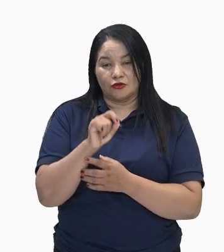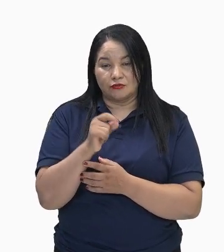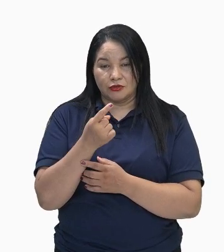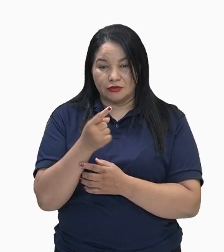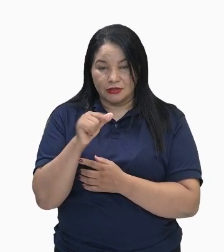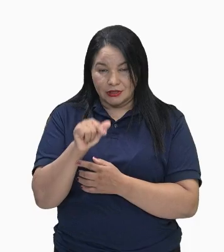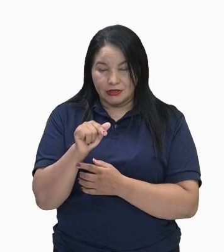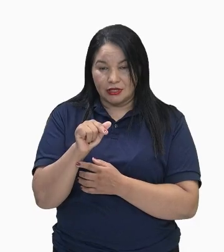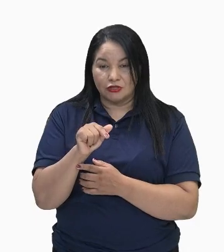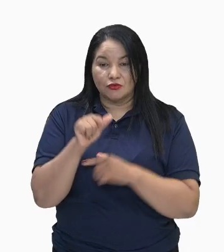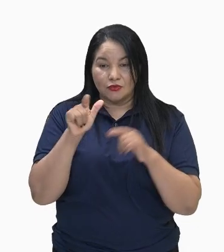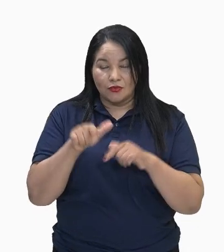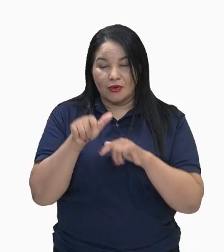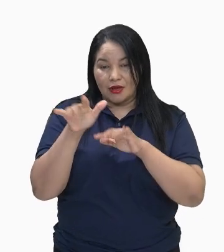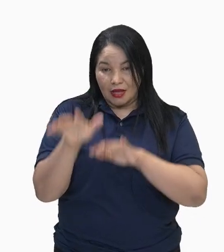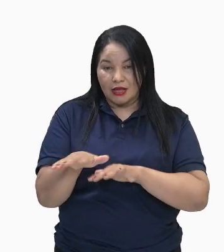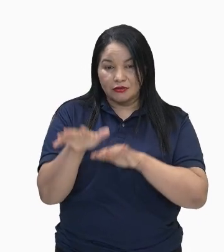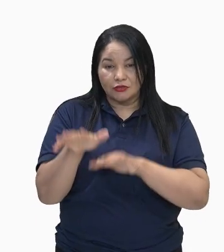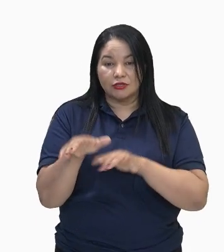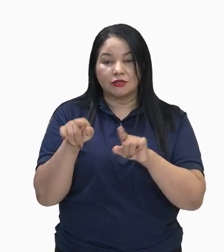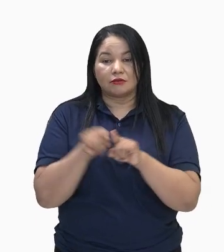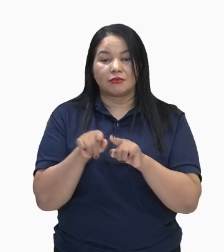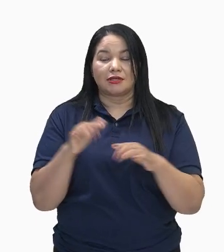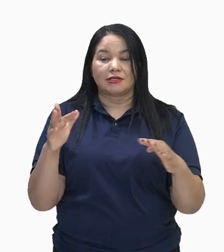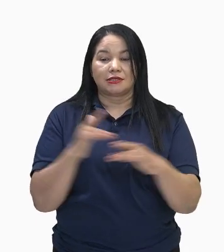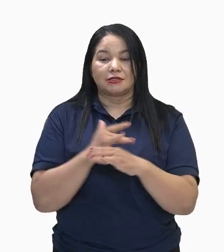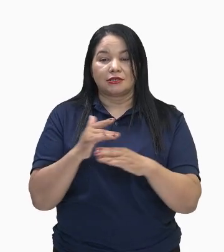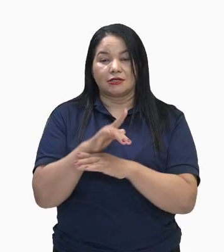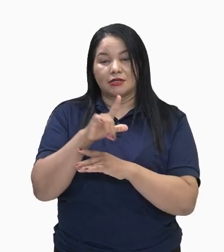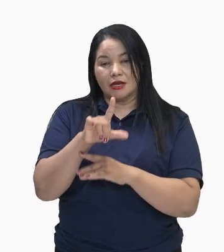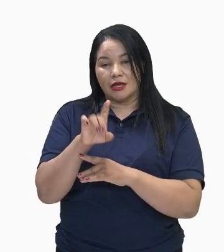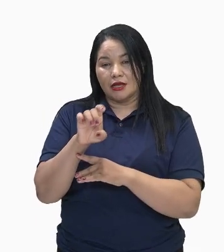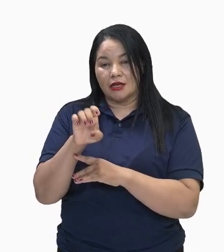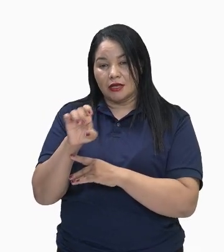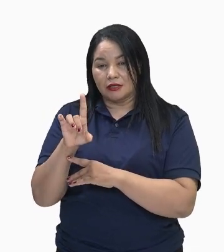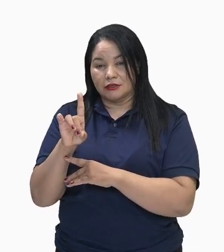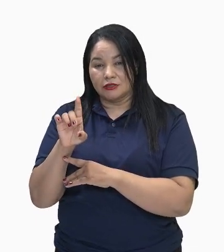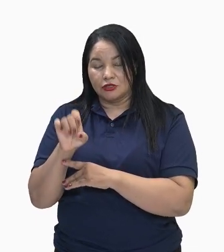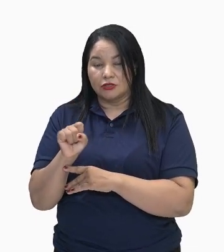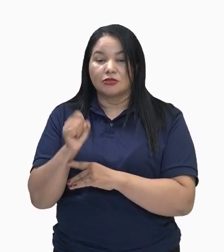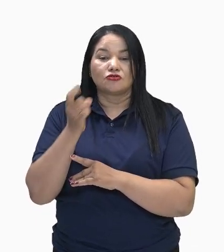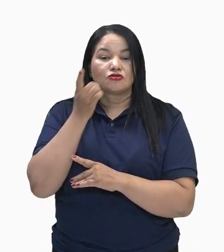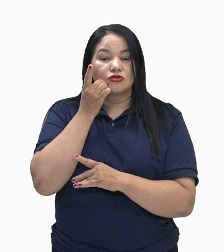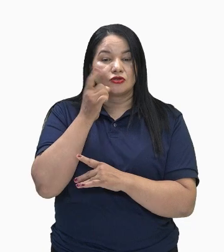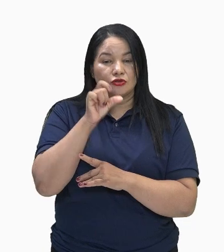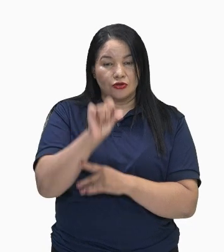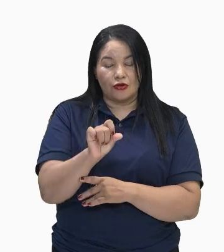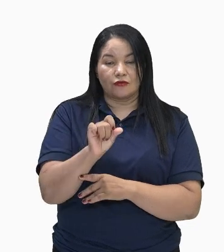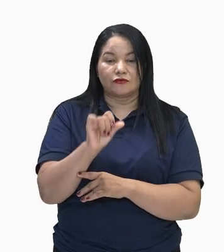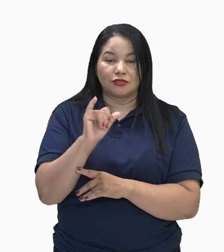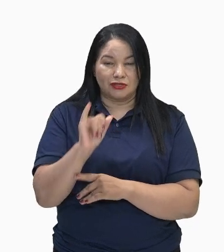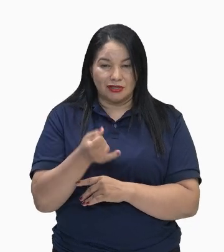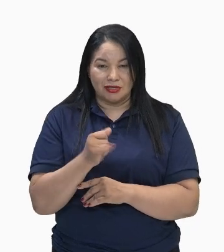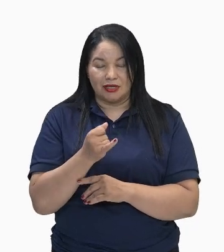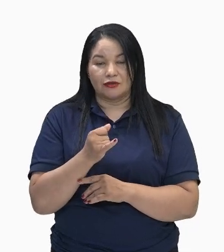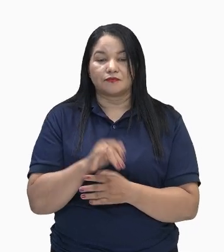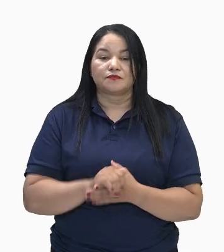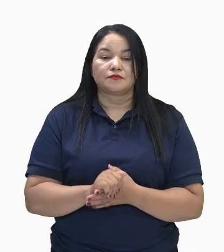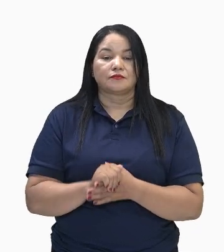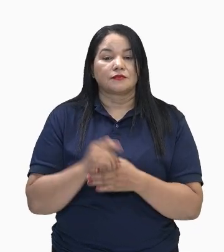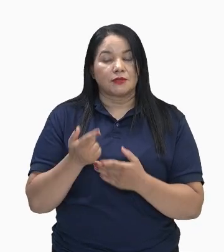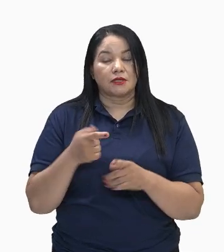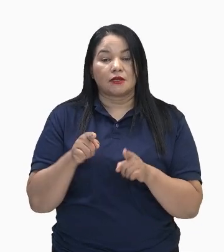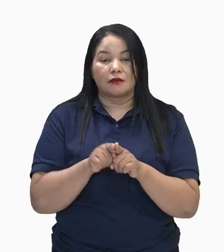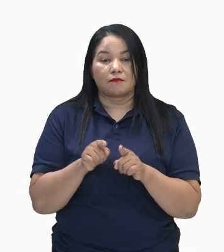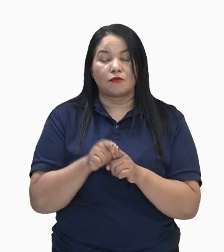2017, lá no Reino Unido, na cidade de Leeds, no dia 9 de janeiro. Zygmunt Bauman foi